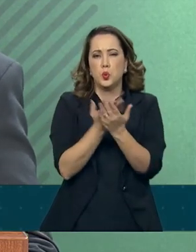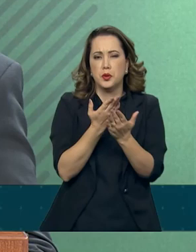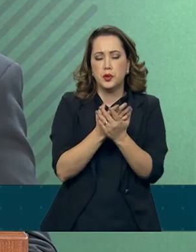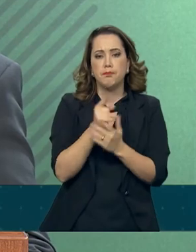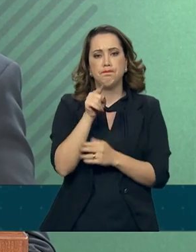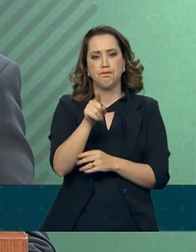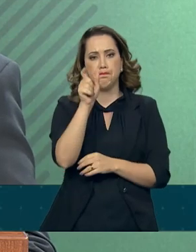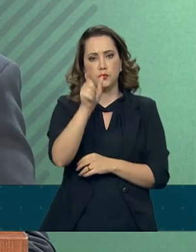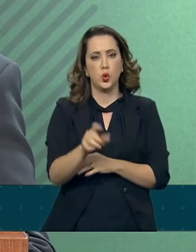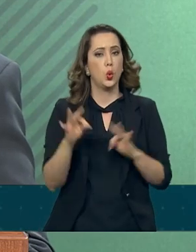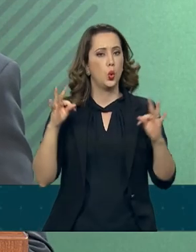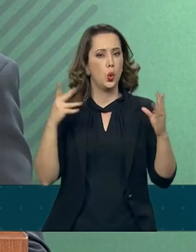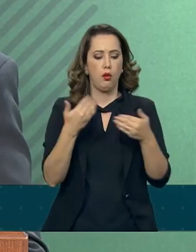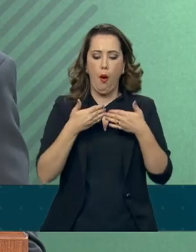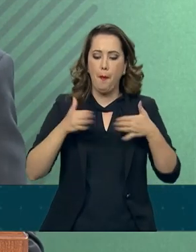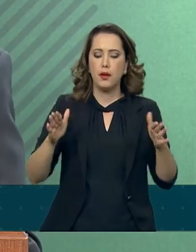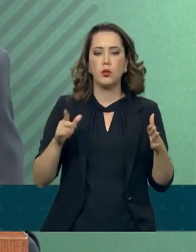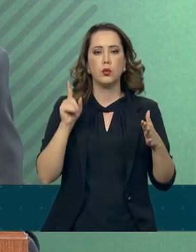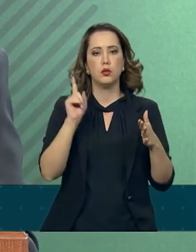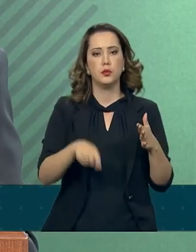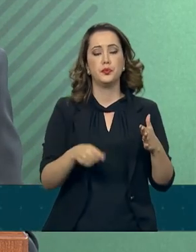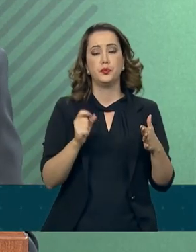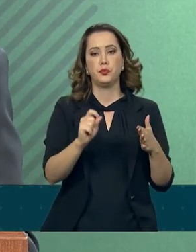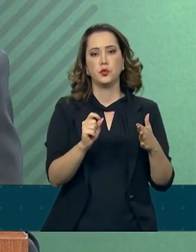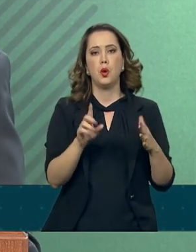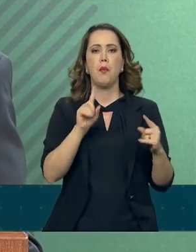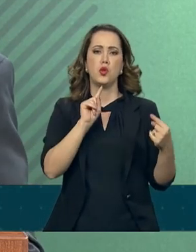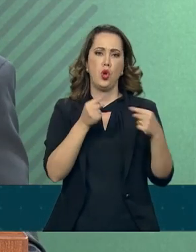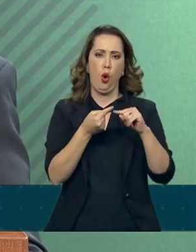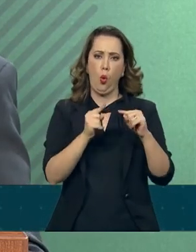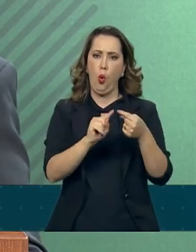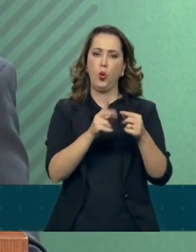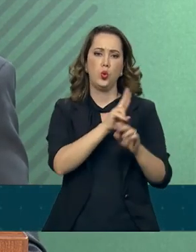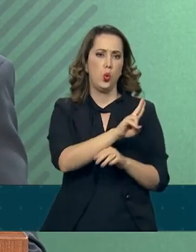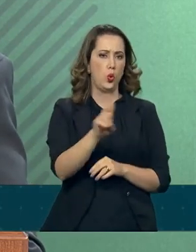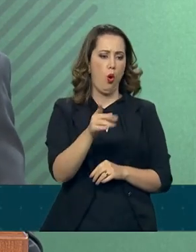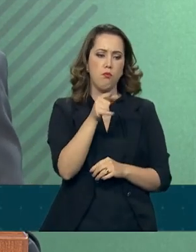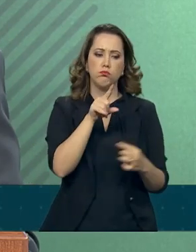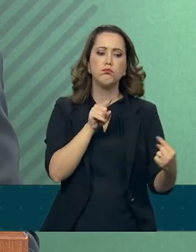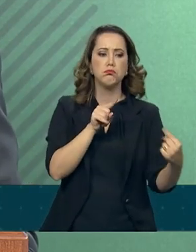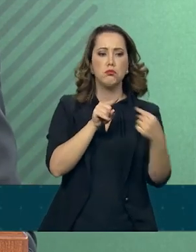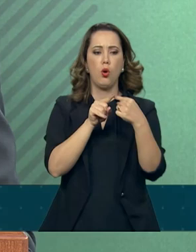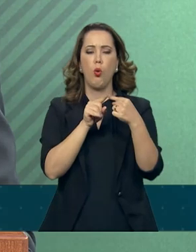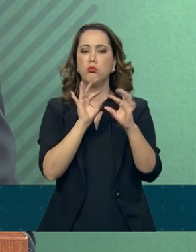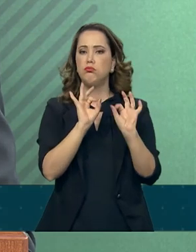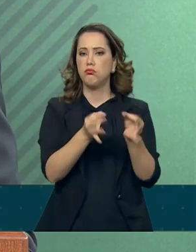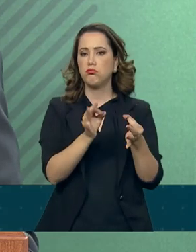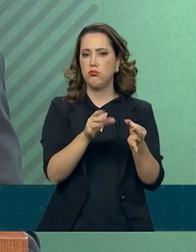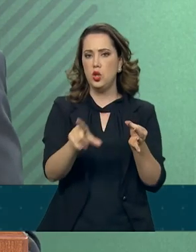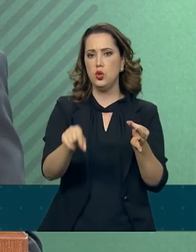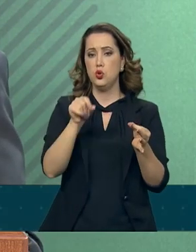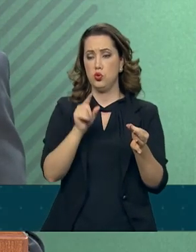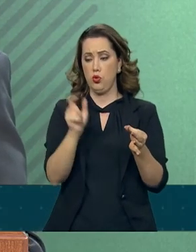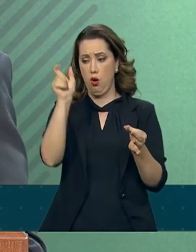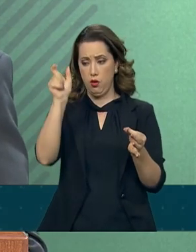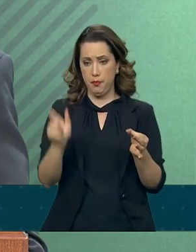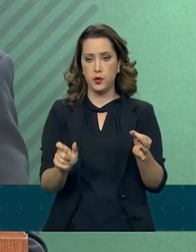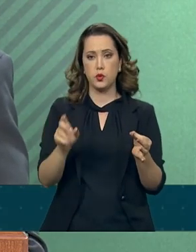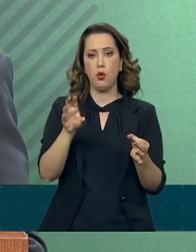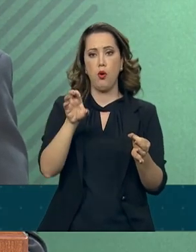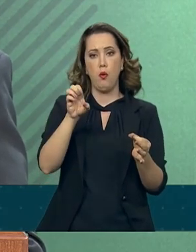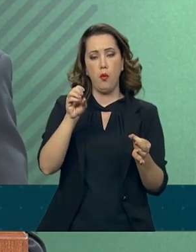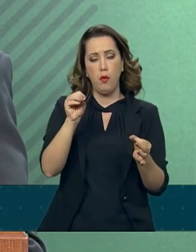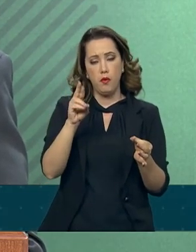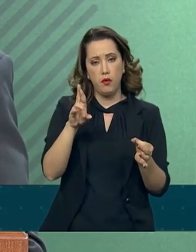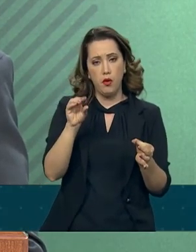o total abertura para a aceitação do seu nome e em consequência da sua efetiva